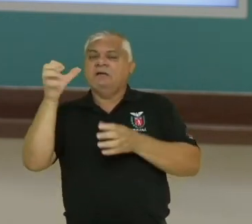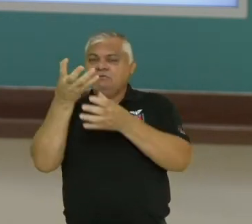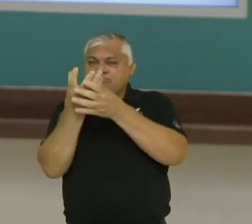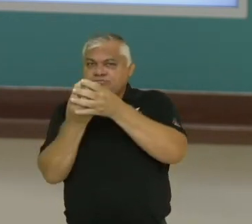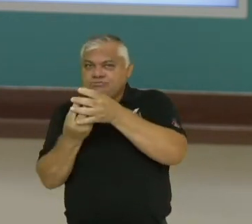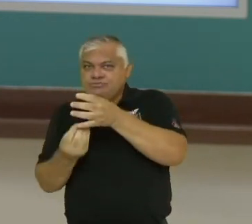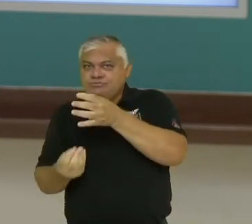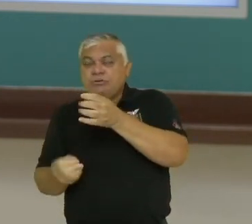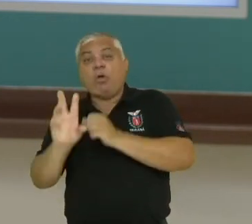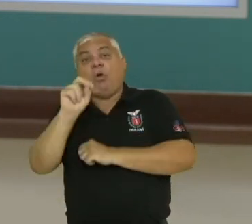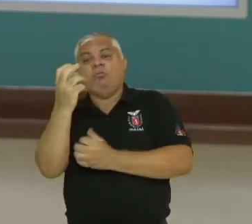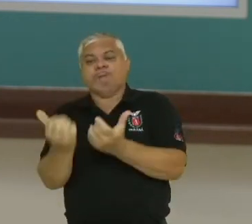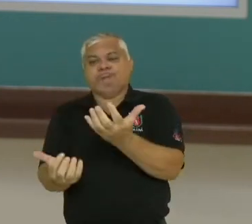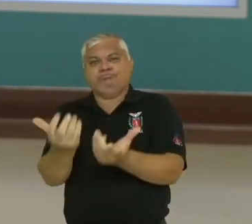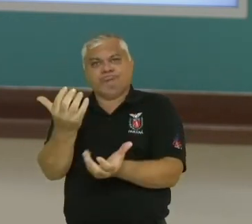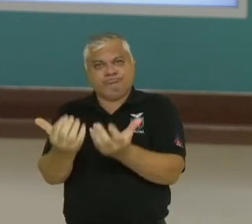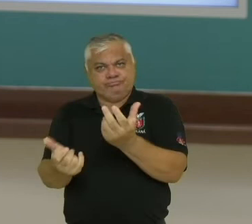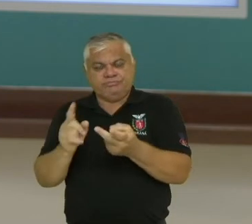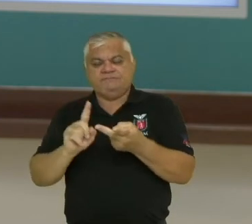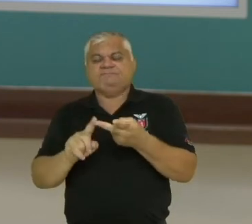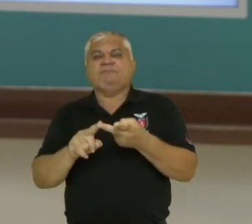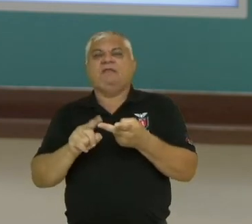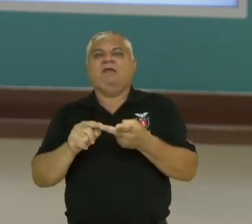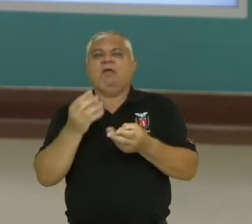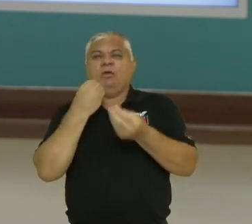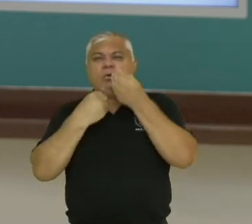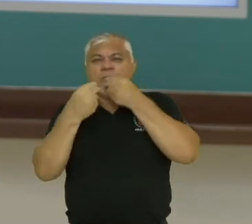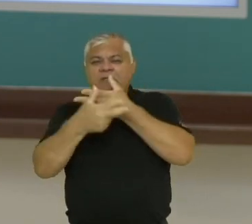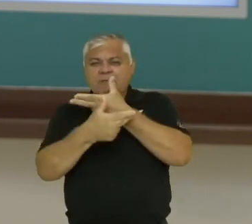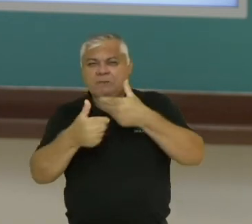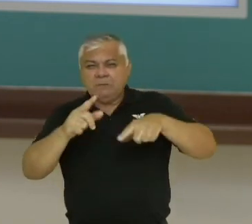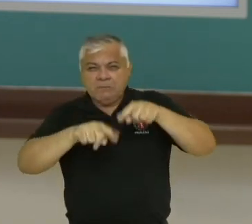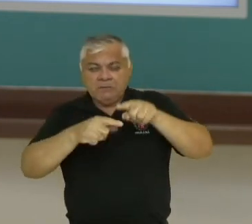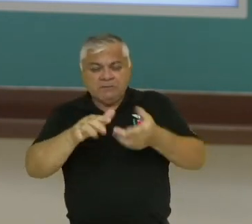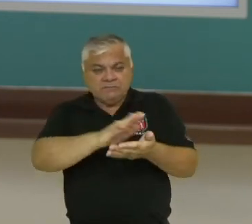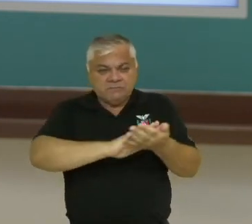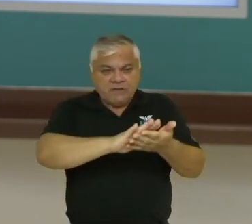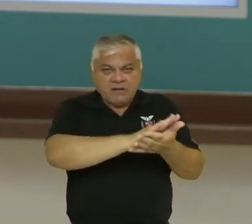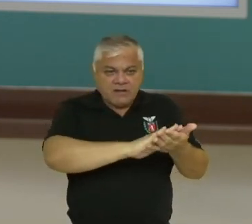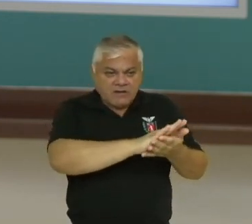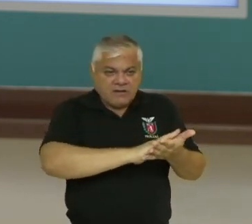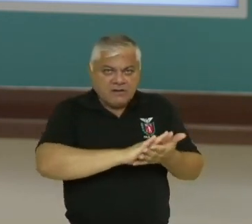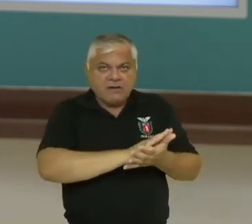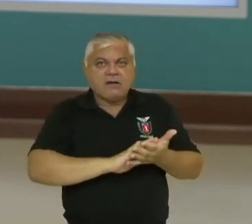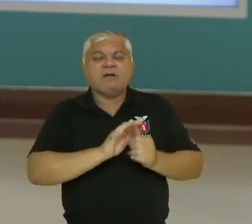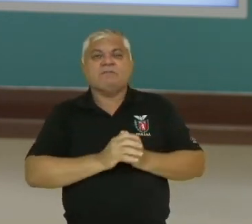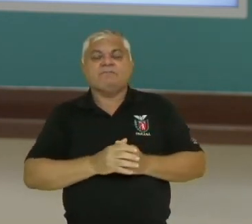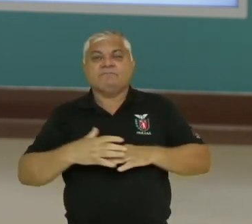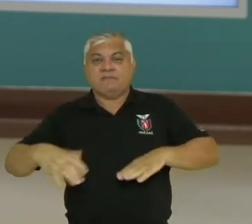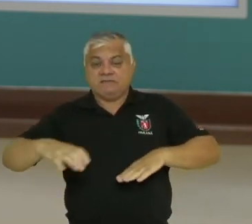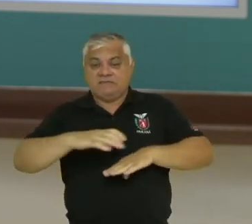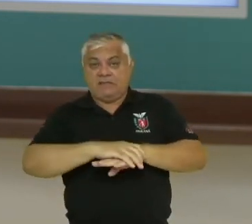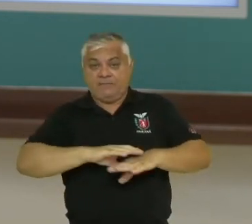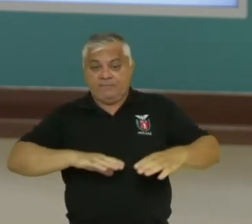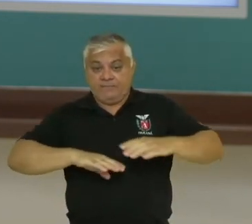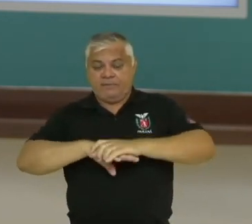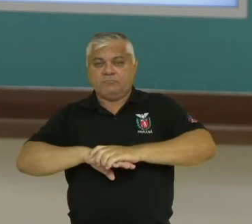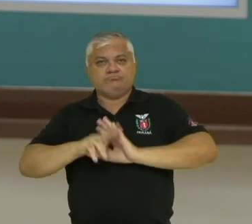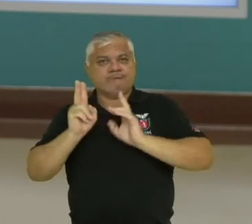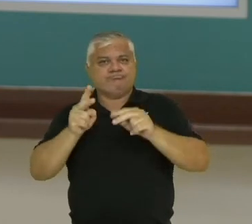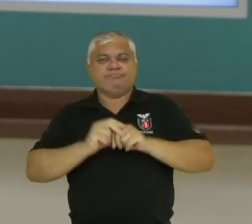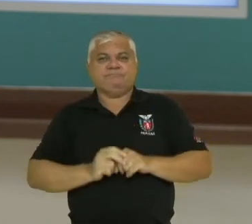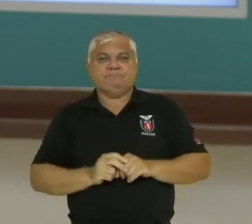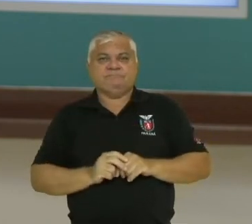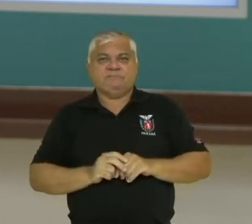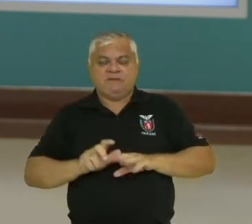fervida, lavar bem os alimentos, utilizar calçados, cortar